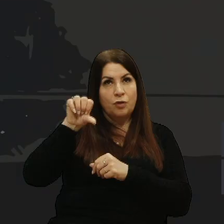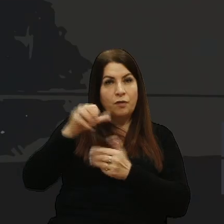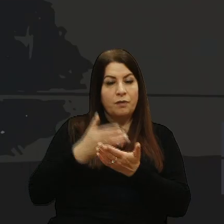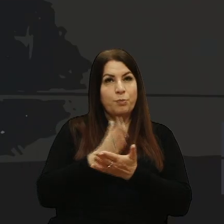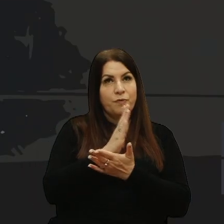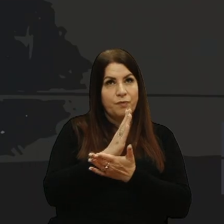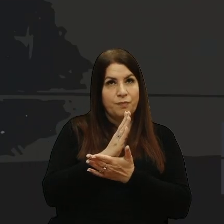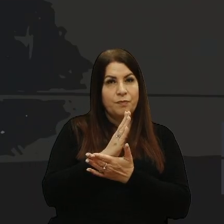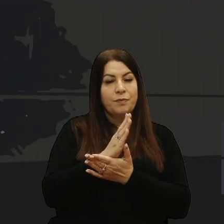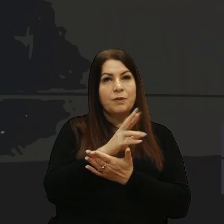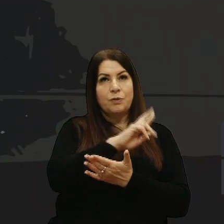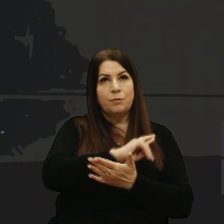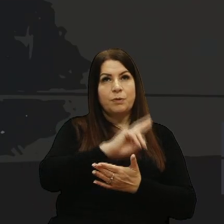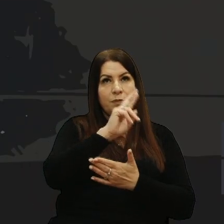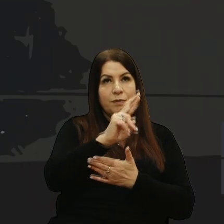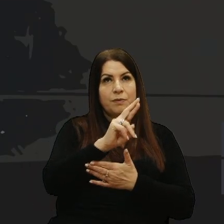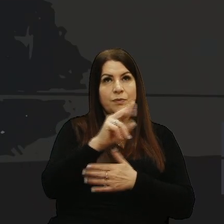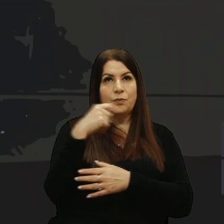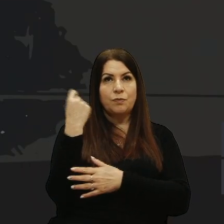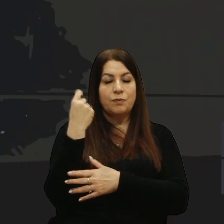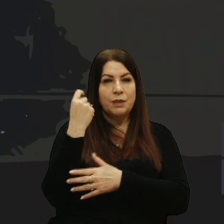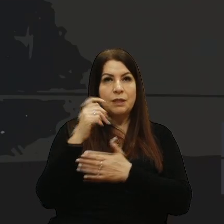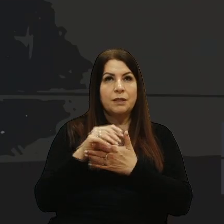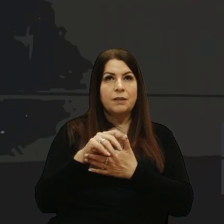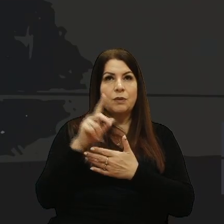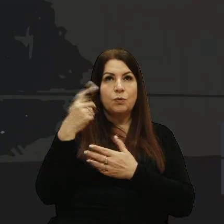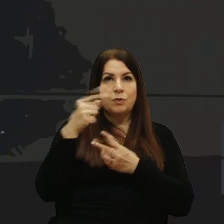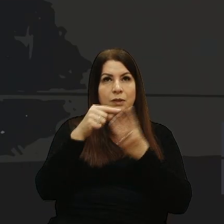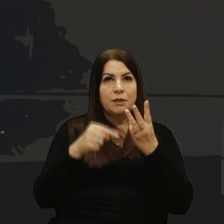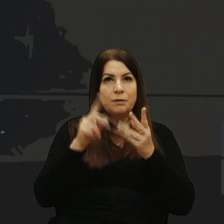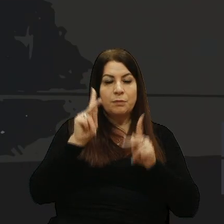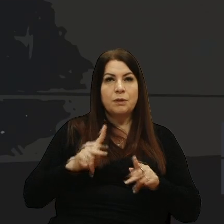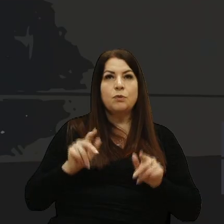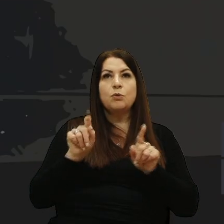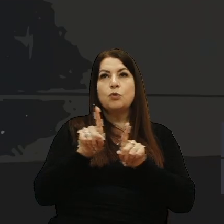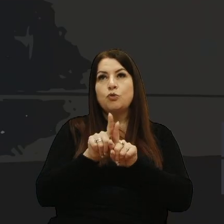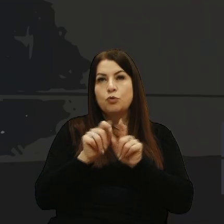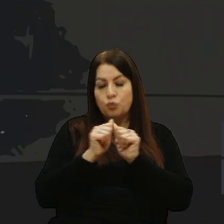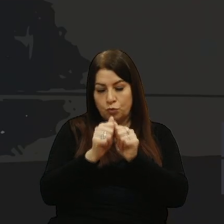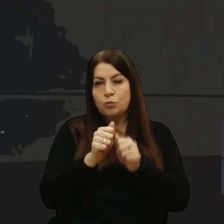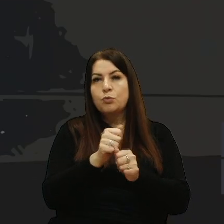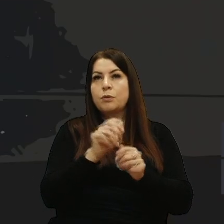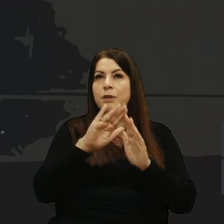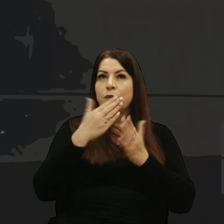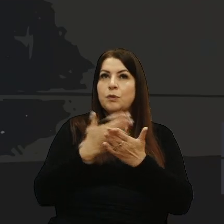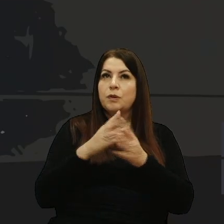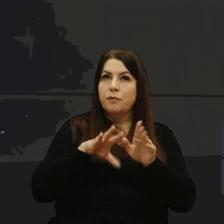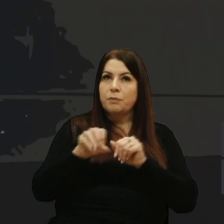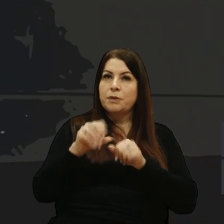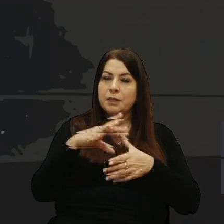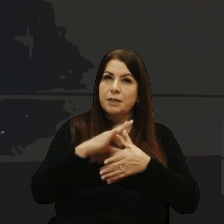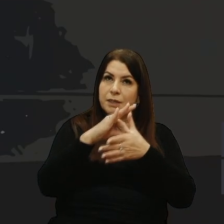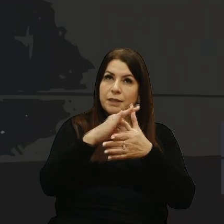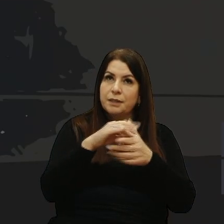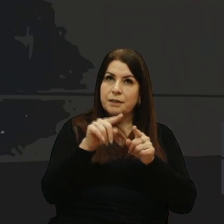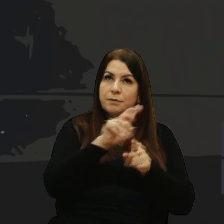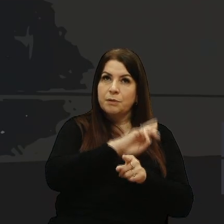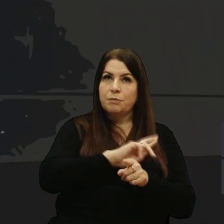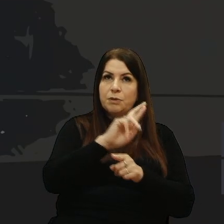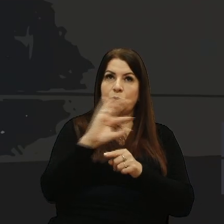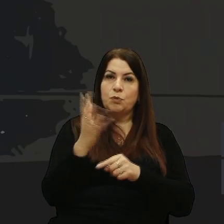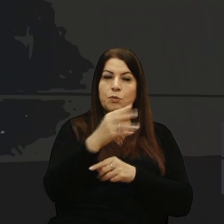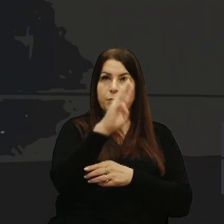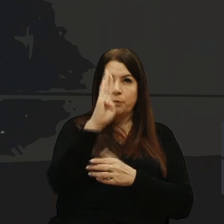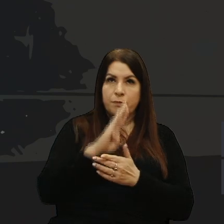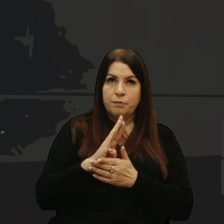aprovados. Sou representante aqui do Rio Grande do Sul, com outras 3 pessoas, dessa escola de formação de lideranças que tem representantes de todo o